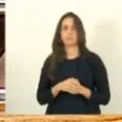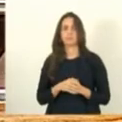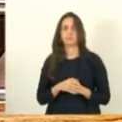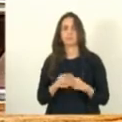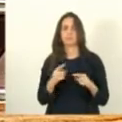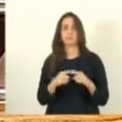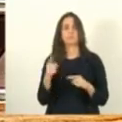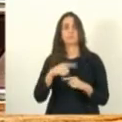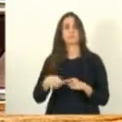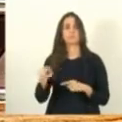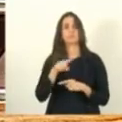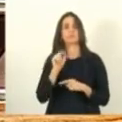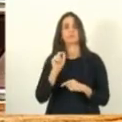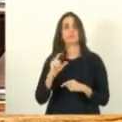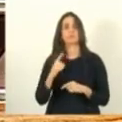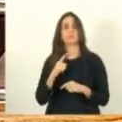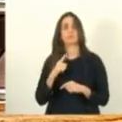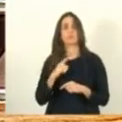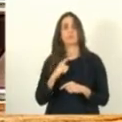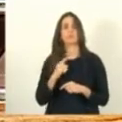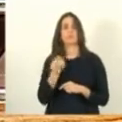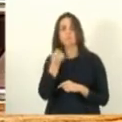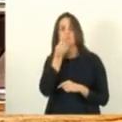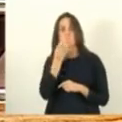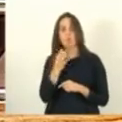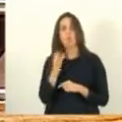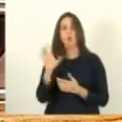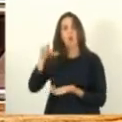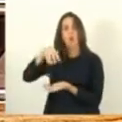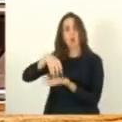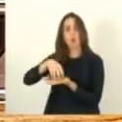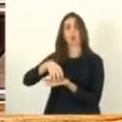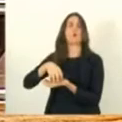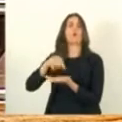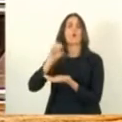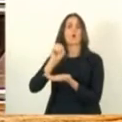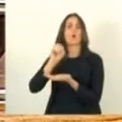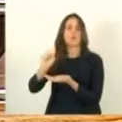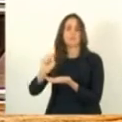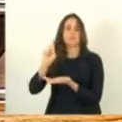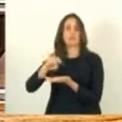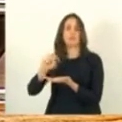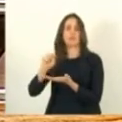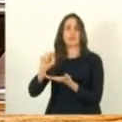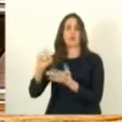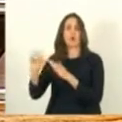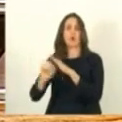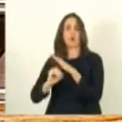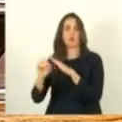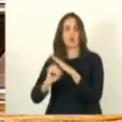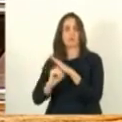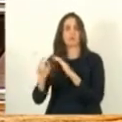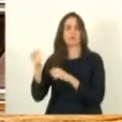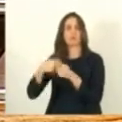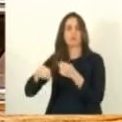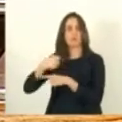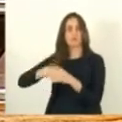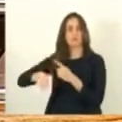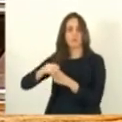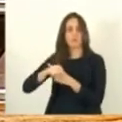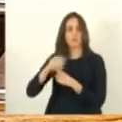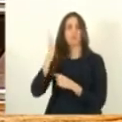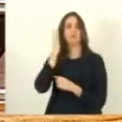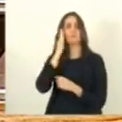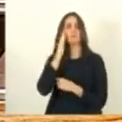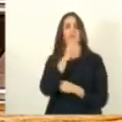porque nós temos boas OSs e temos péssimas OSs. Posso falar isso porque eu sei da condução do Evangelho, que a